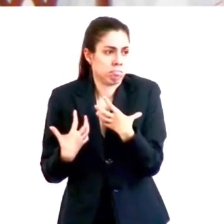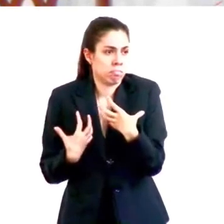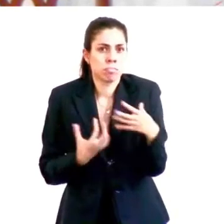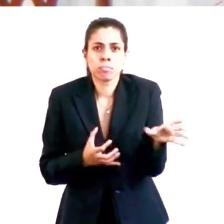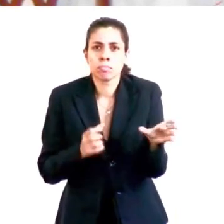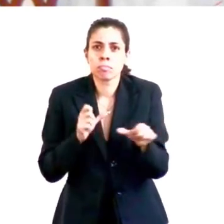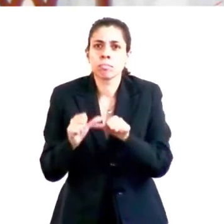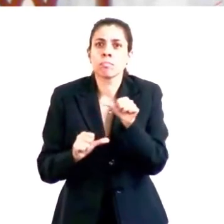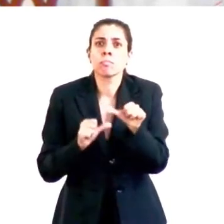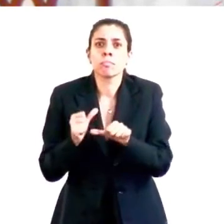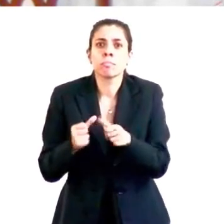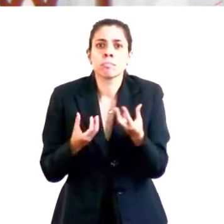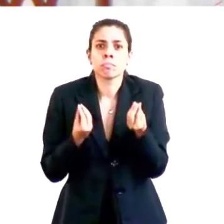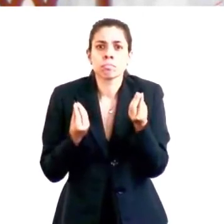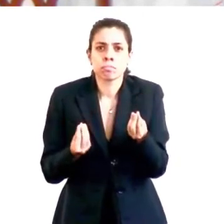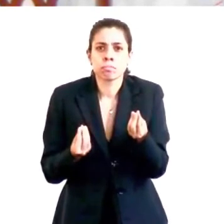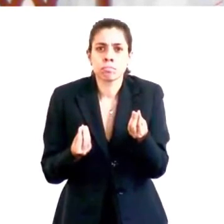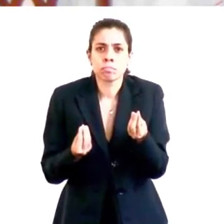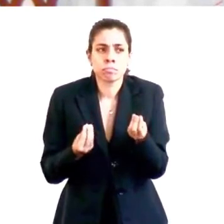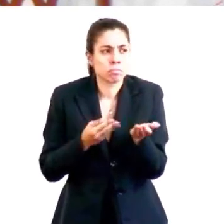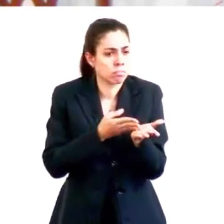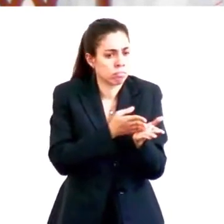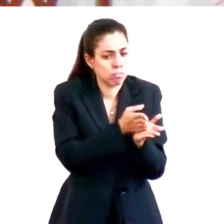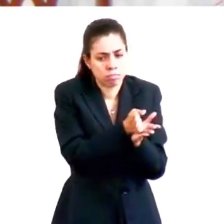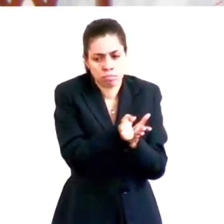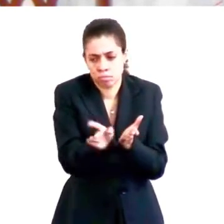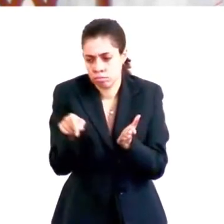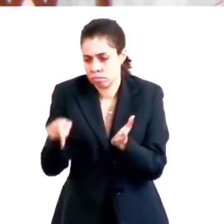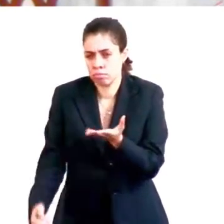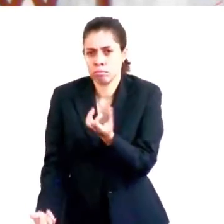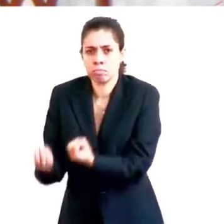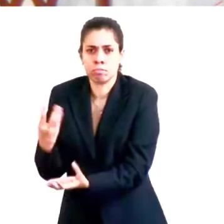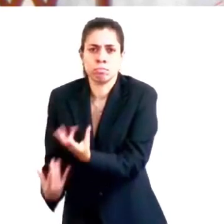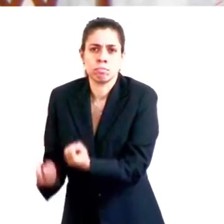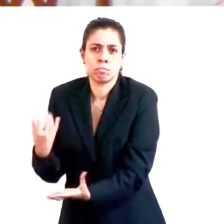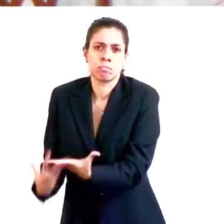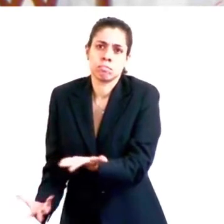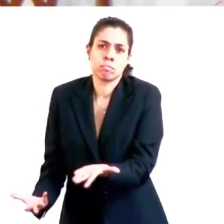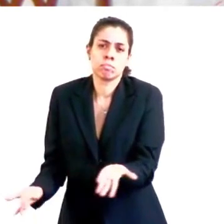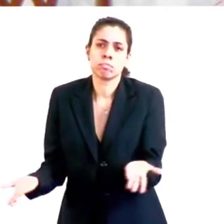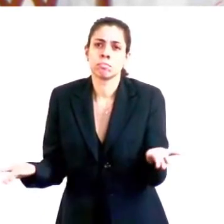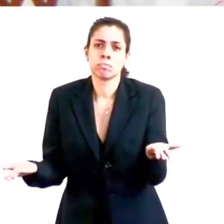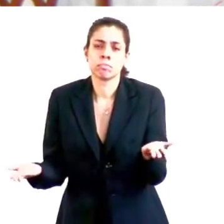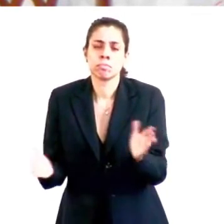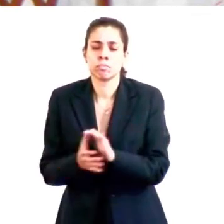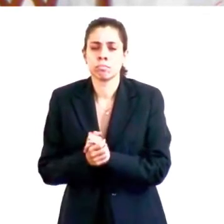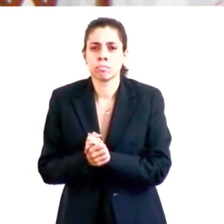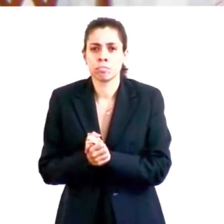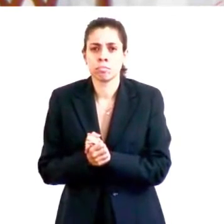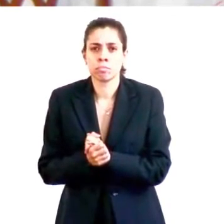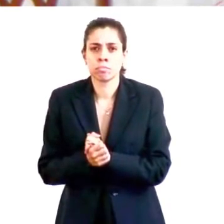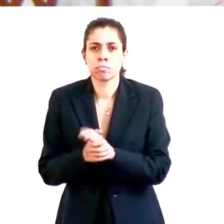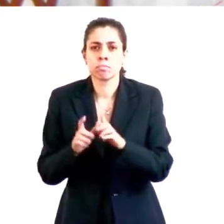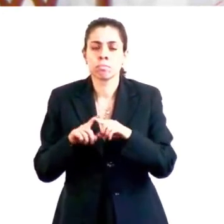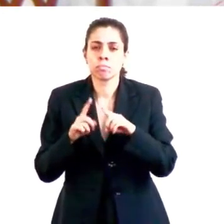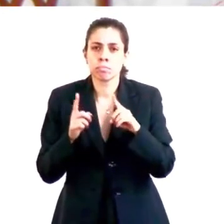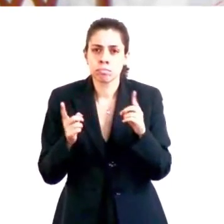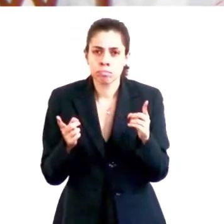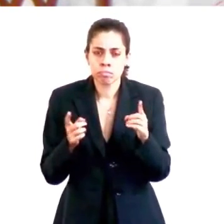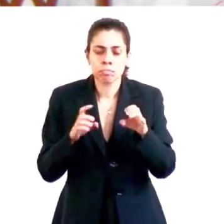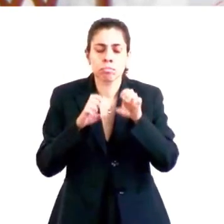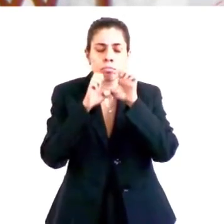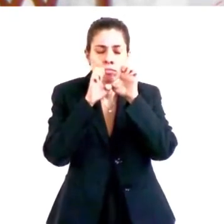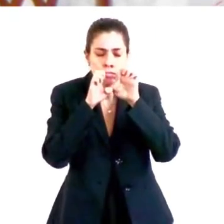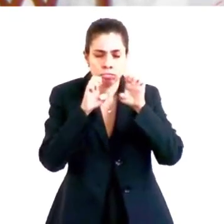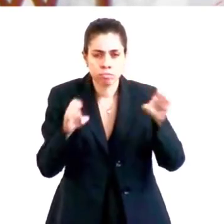que você está trilhando. Mas, como todo evangelho chama para a realidade da